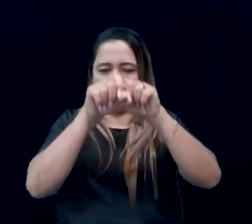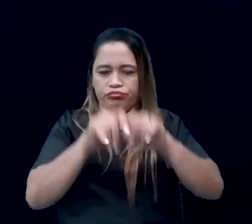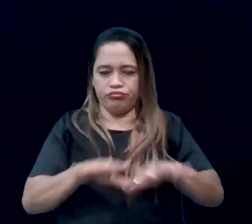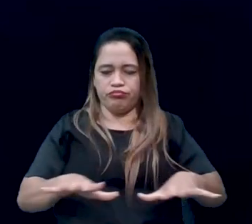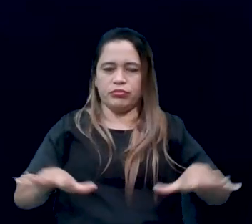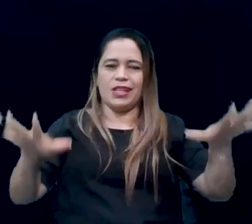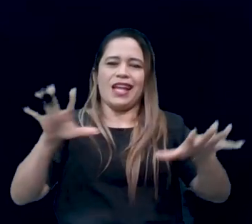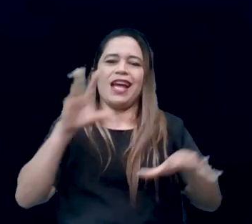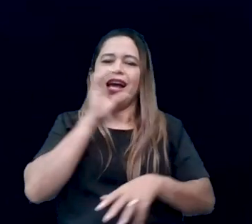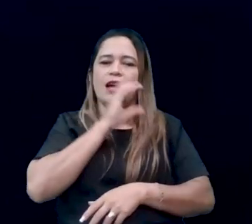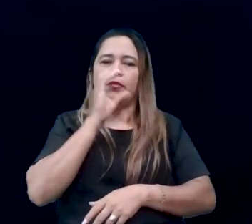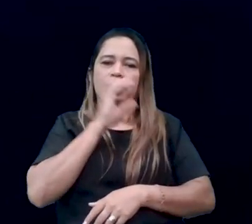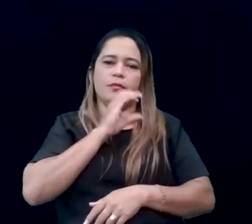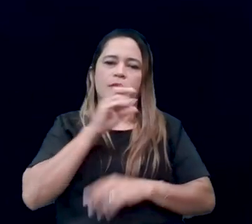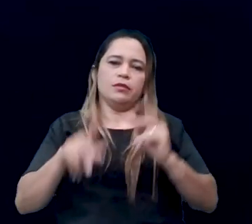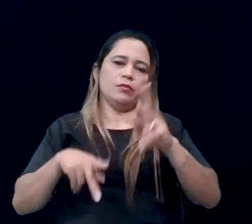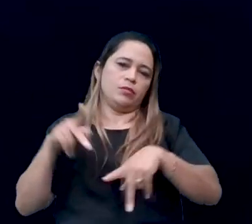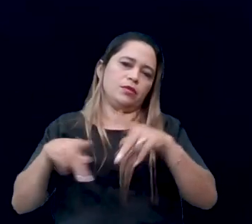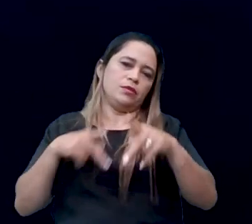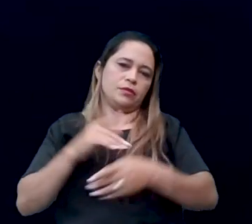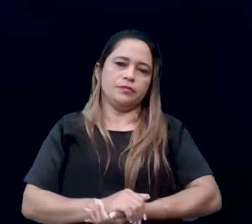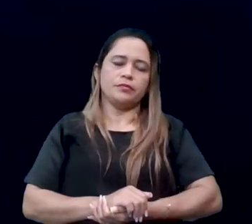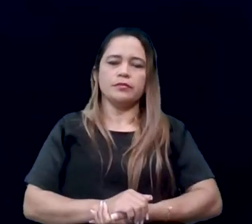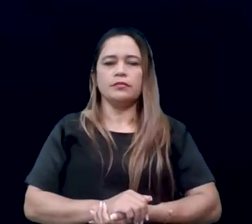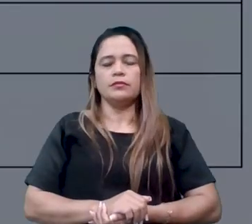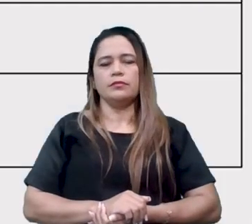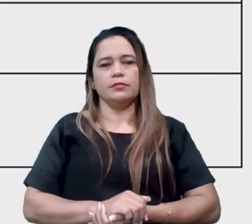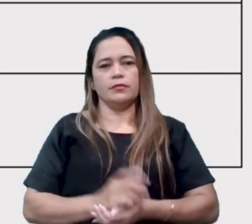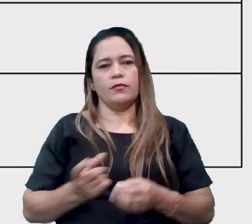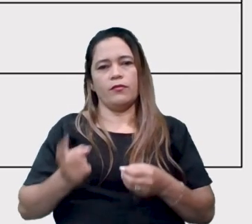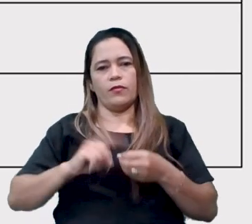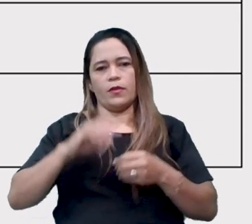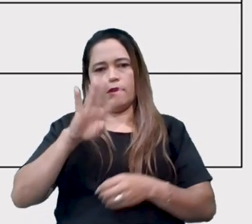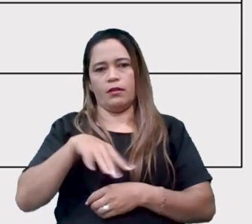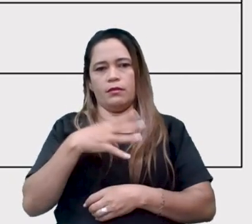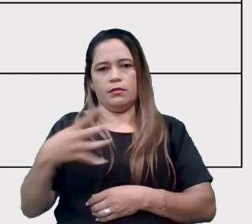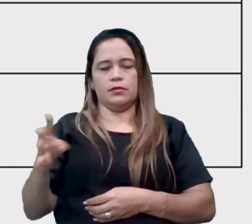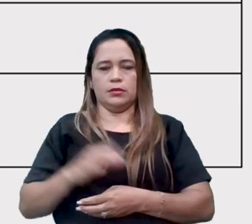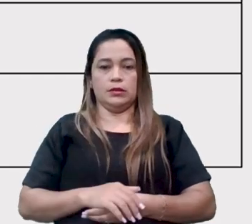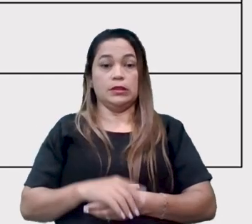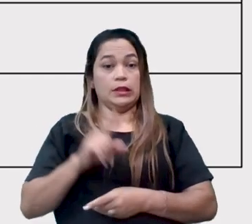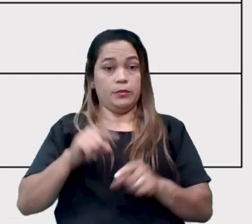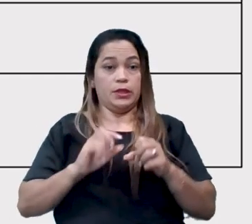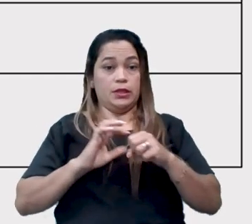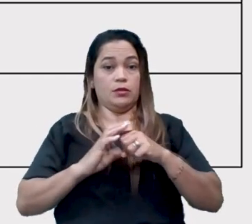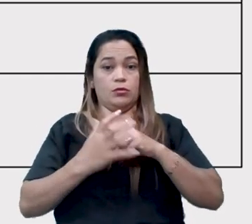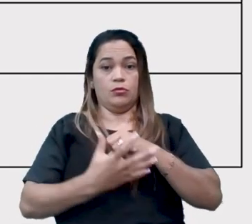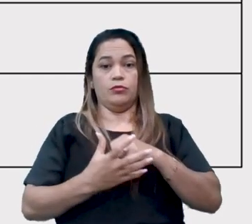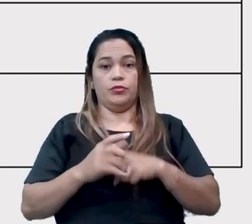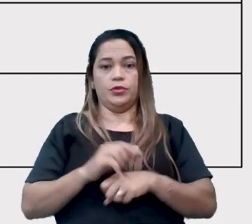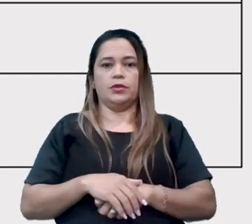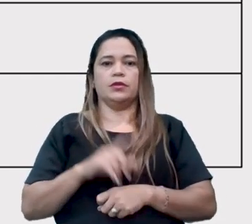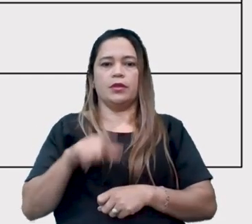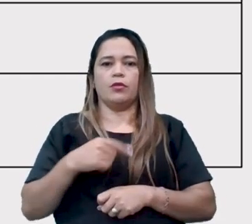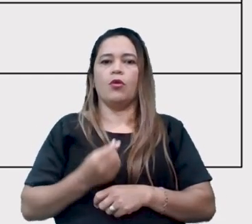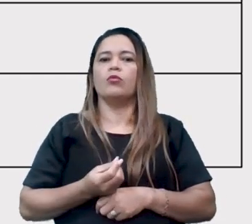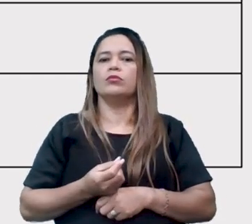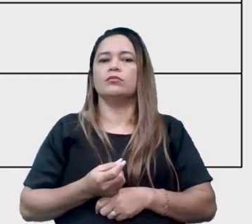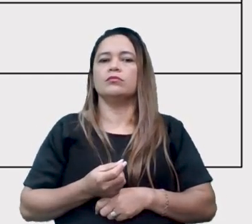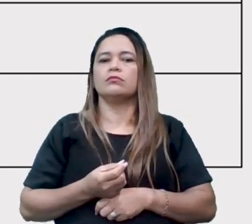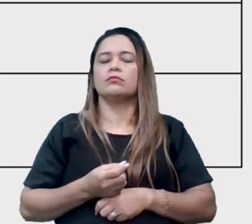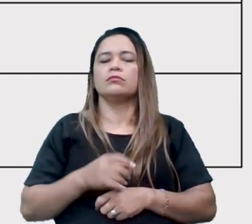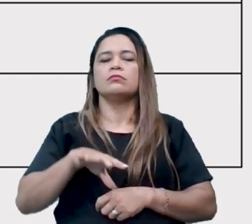espalhar rapidamente pela população. Vamos lá, volta comigo no quadrinho aqui então. Na Covid, a transmissão é através das